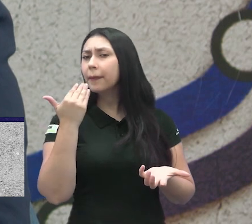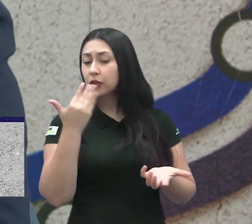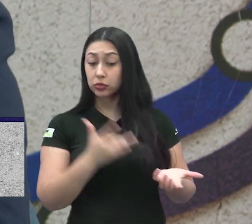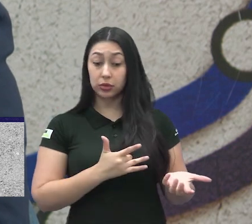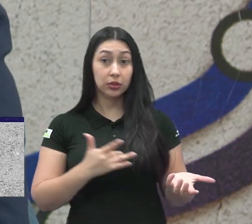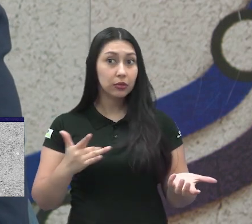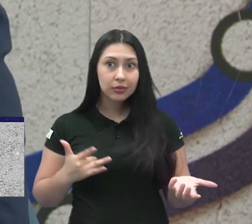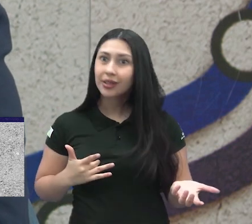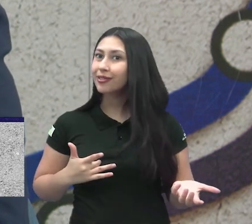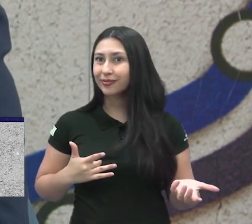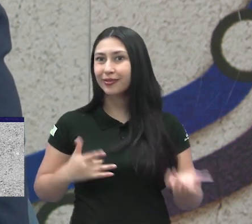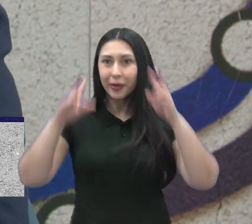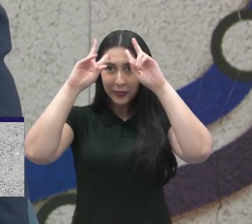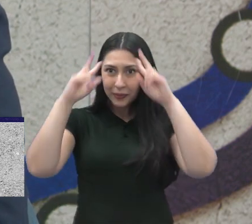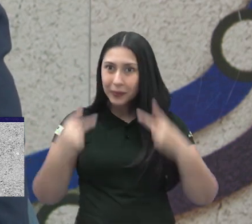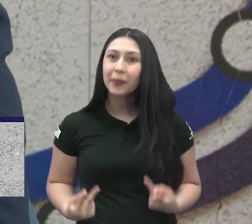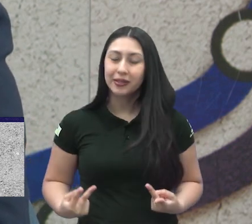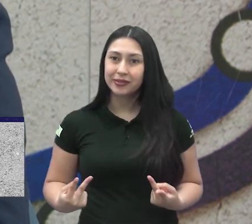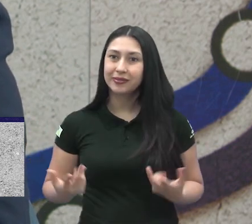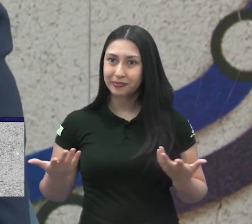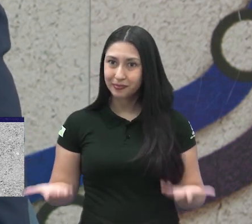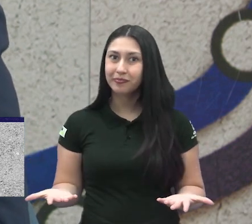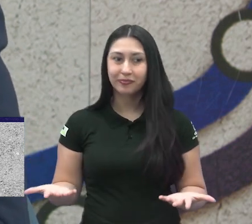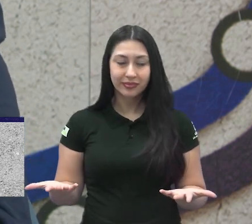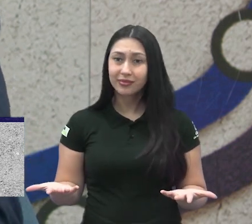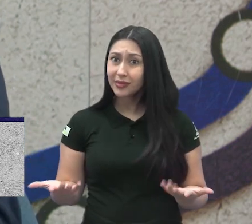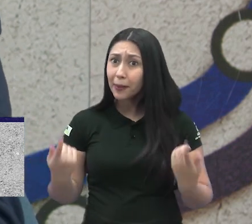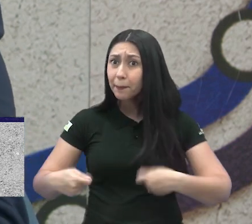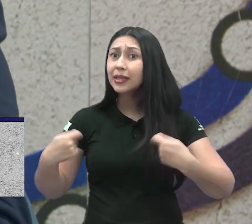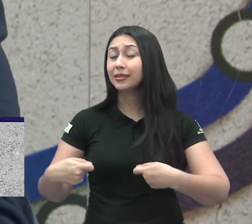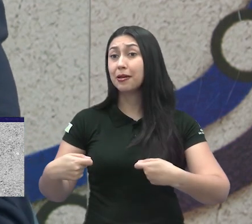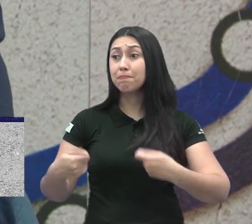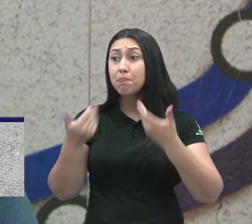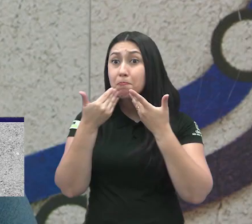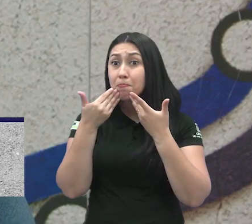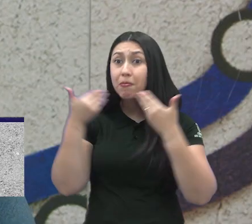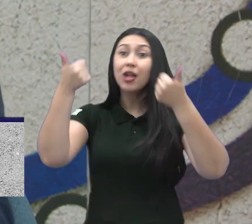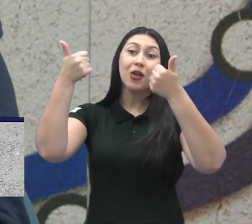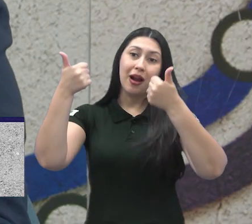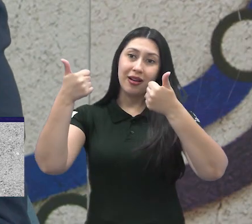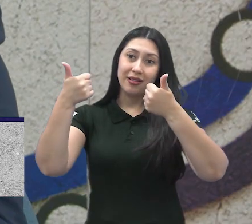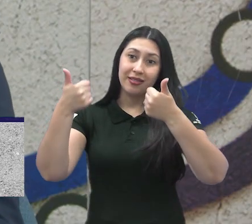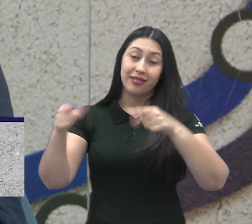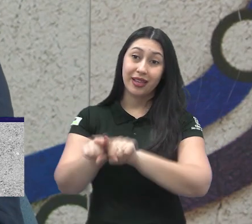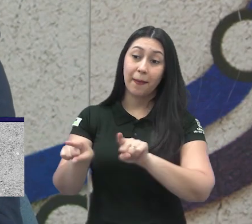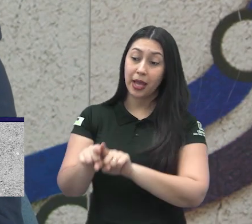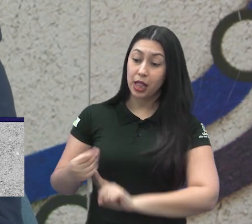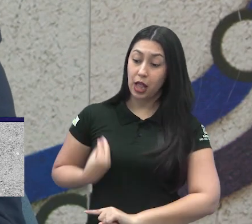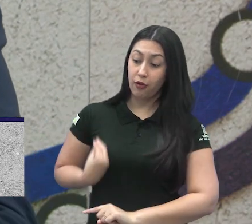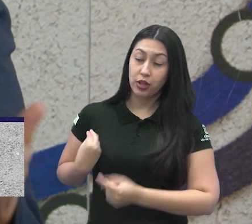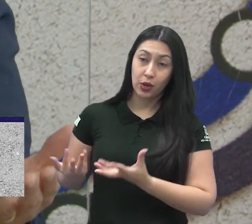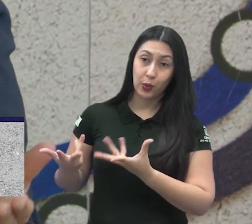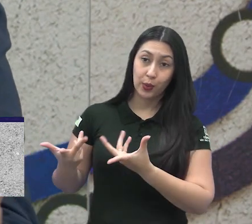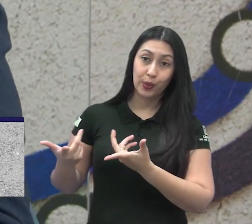que seja, que melhore a qualidade de vida daqueles animais durante a